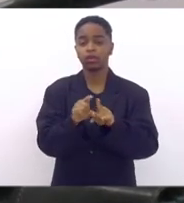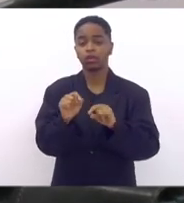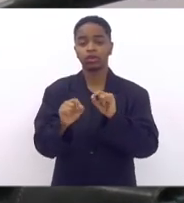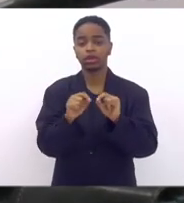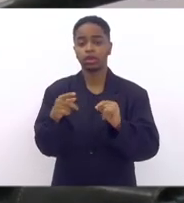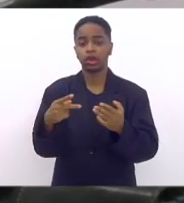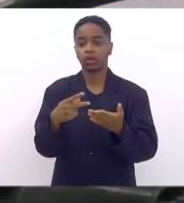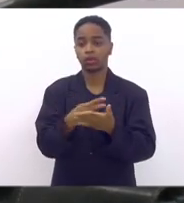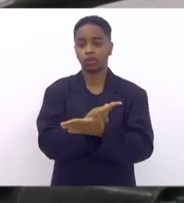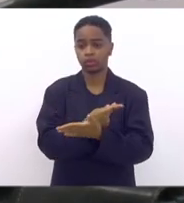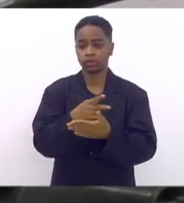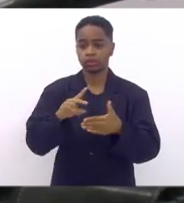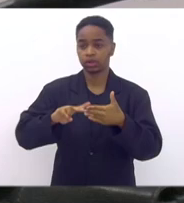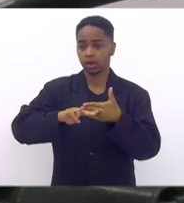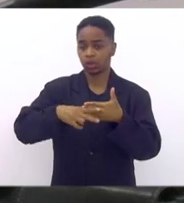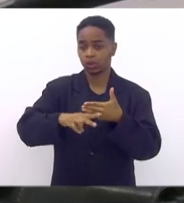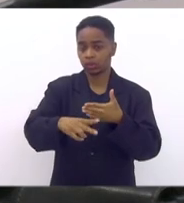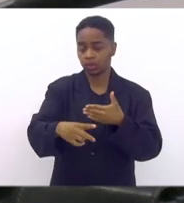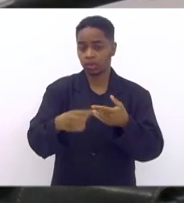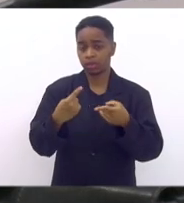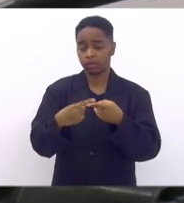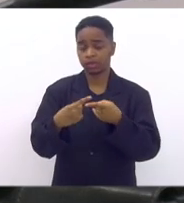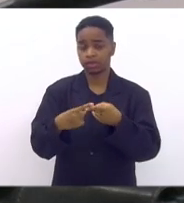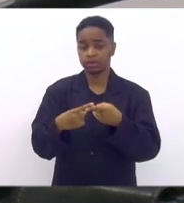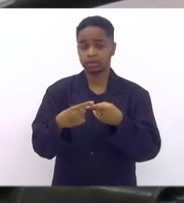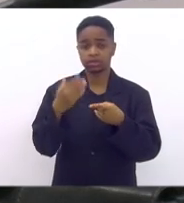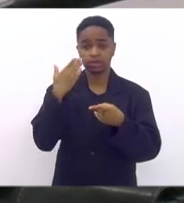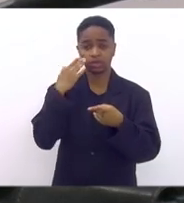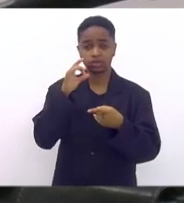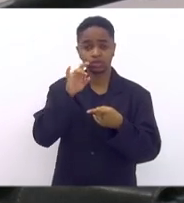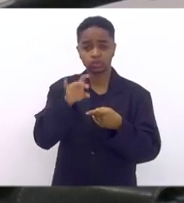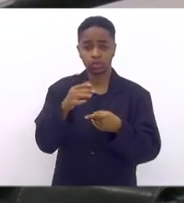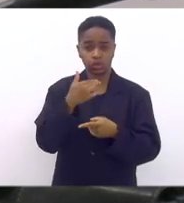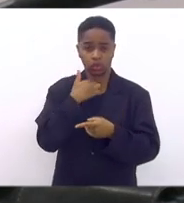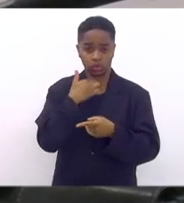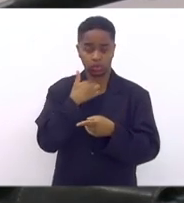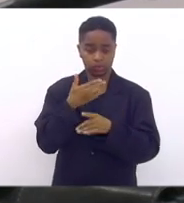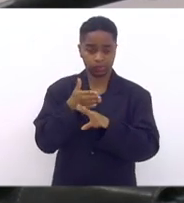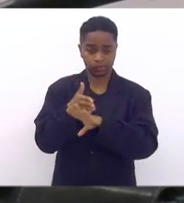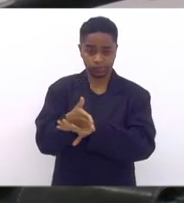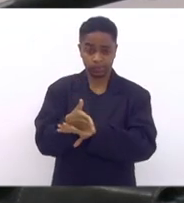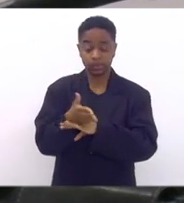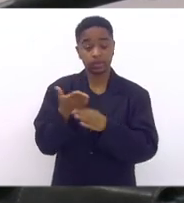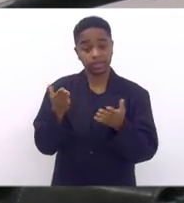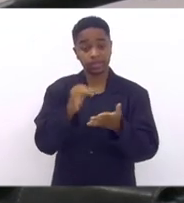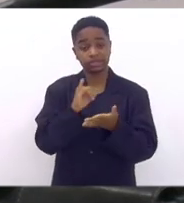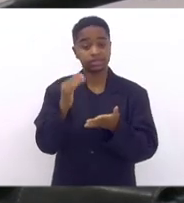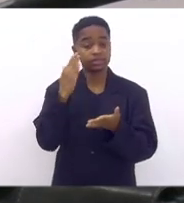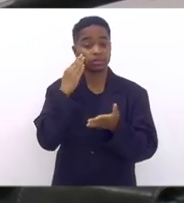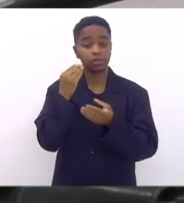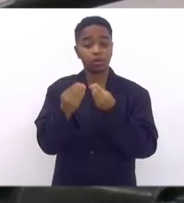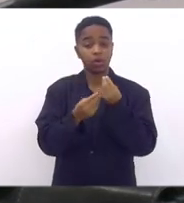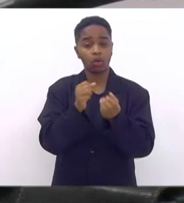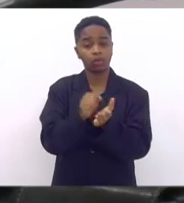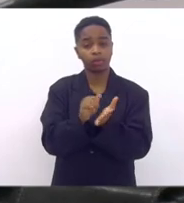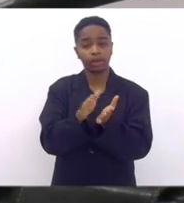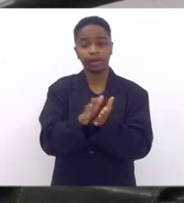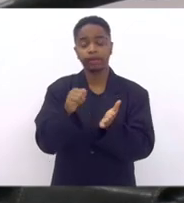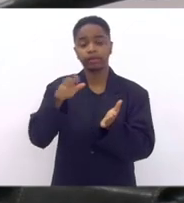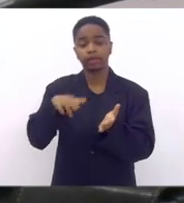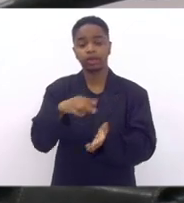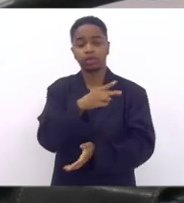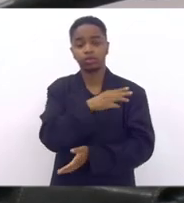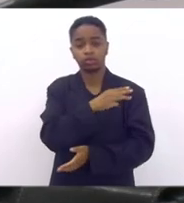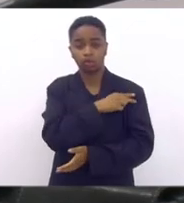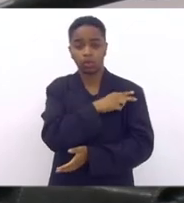que gente só saber que não pode entrar se não tiver nenhuma forma tá certo de punir quem é o dono da embarcação ou então a